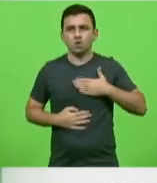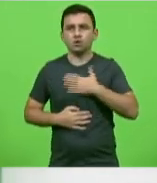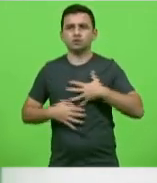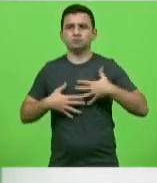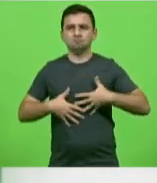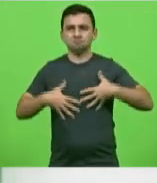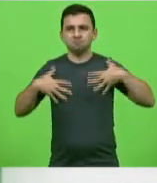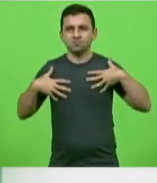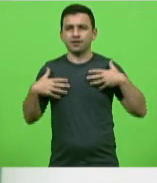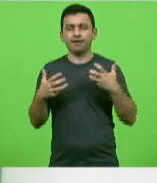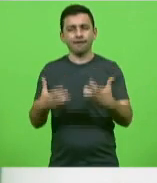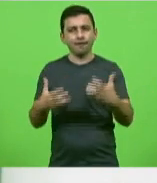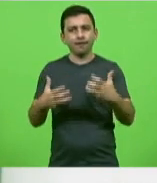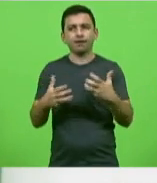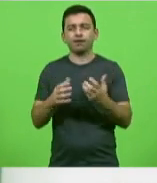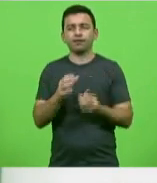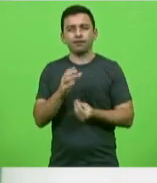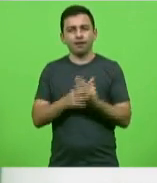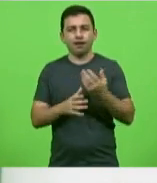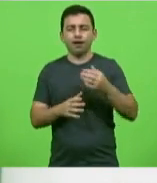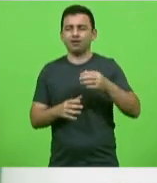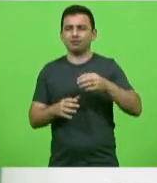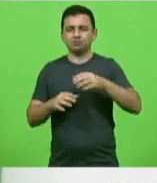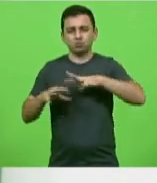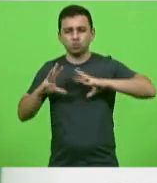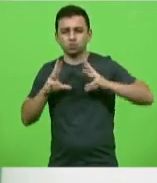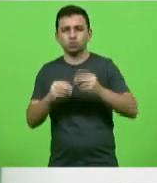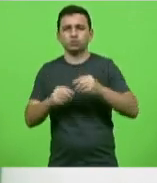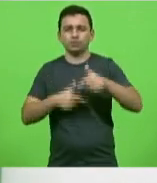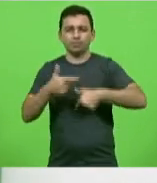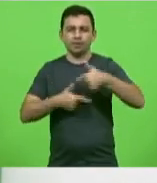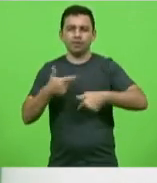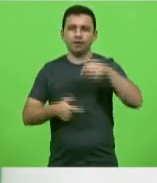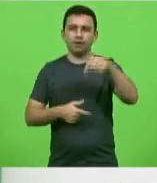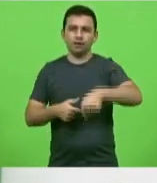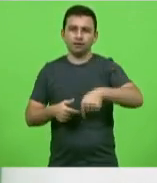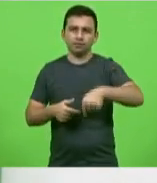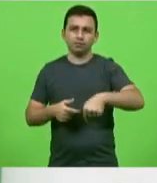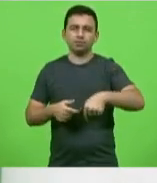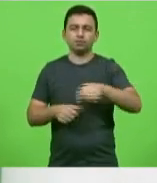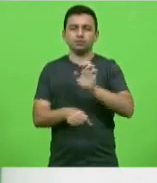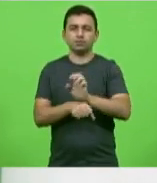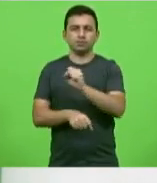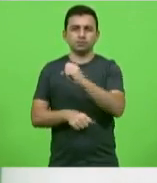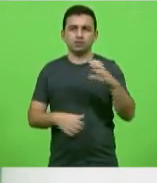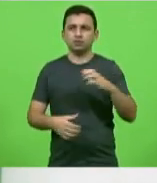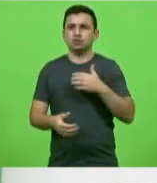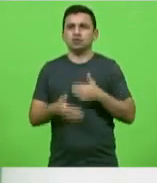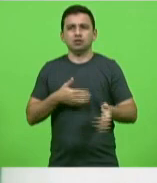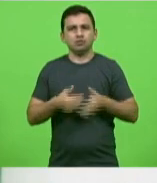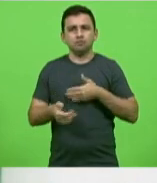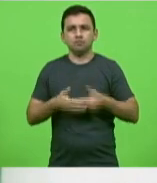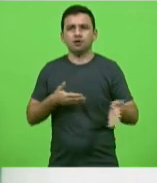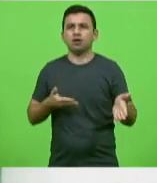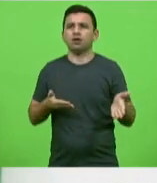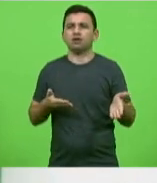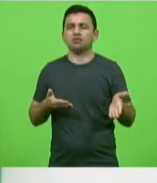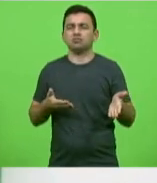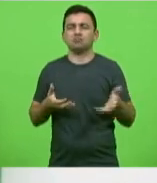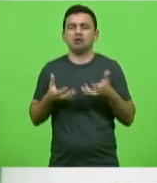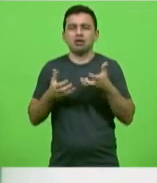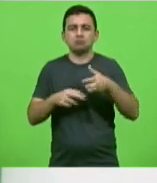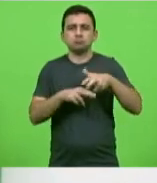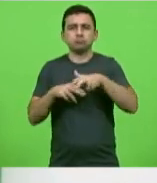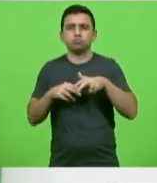catarinense, de criar a sua família, de trabalhar nesse maravilhoso Estado. Pouco importa onde quer que tomemos